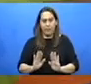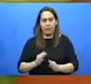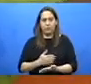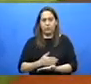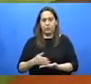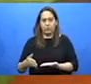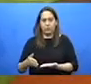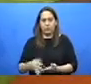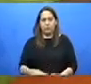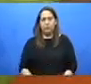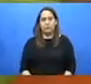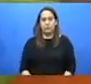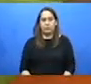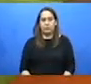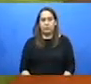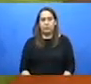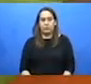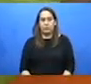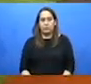bom?